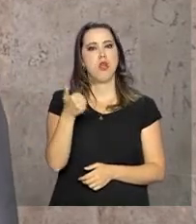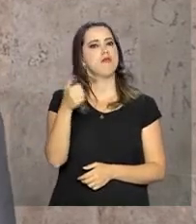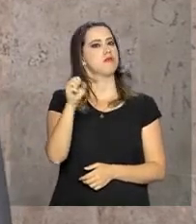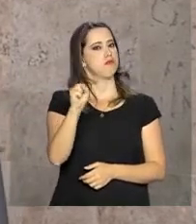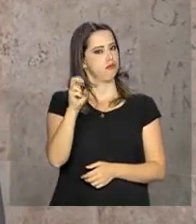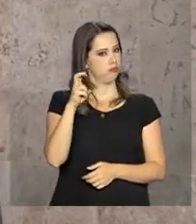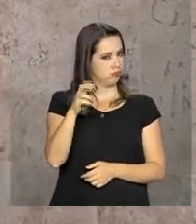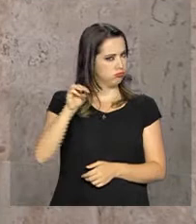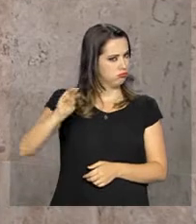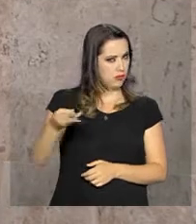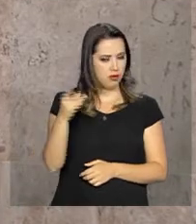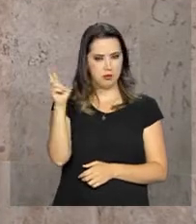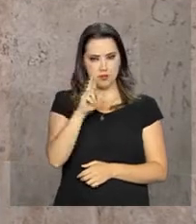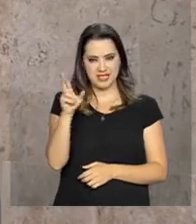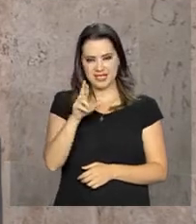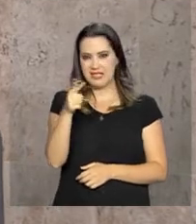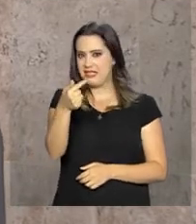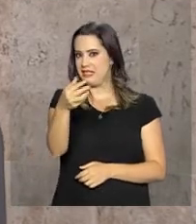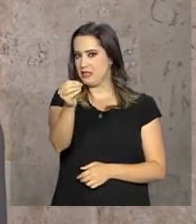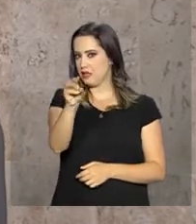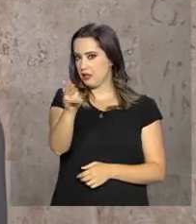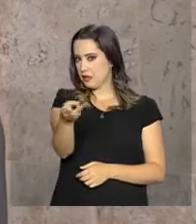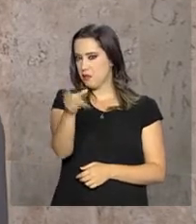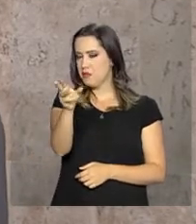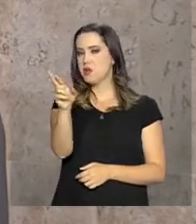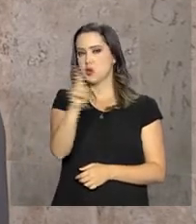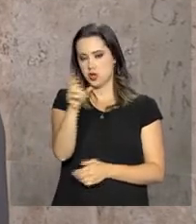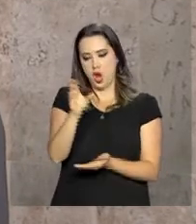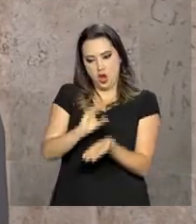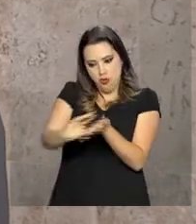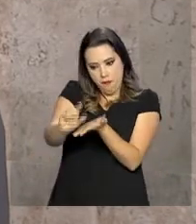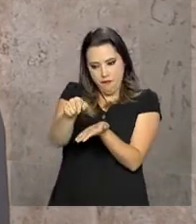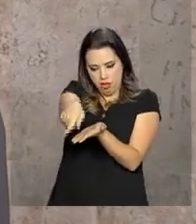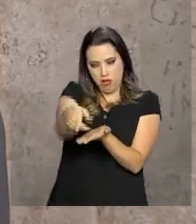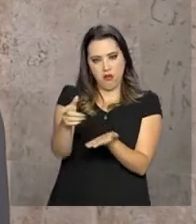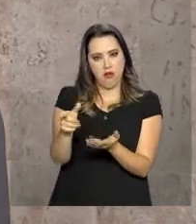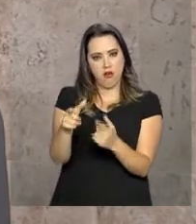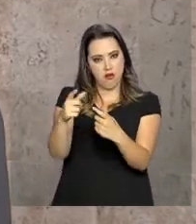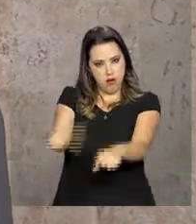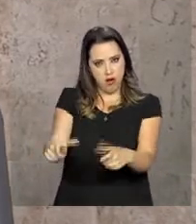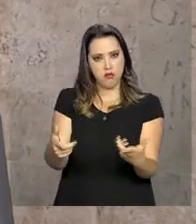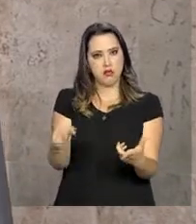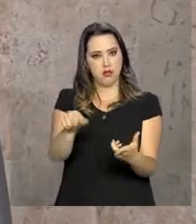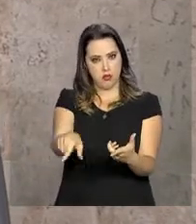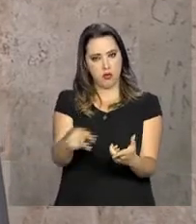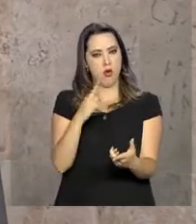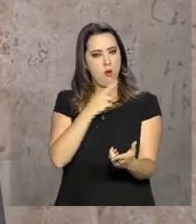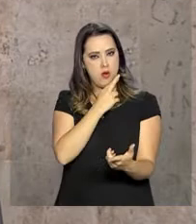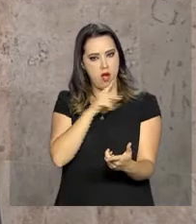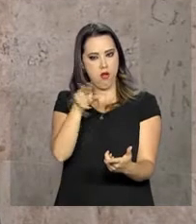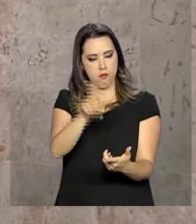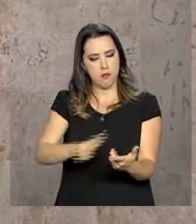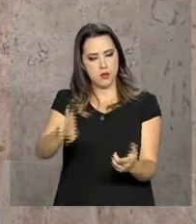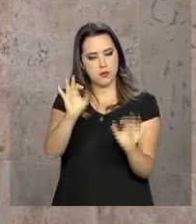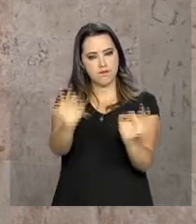185 milhões de reais 70 milhões ainda estão disponíveis lá para que sejam utilizados